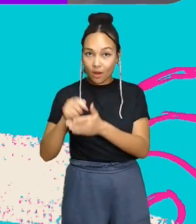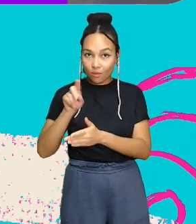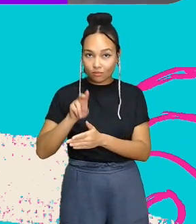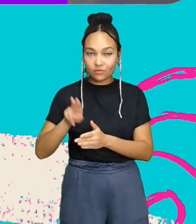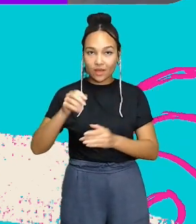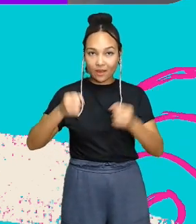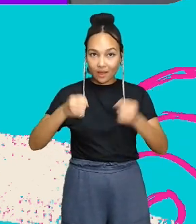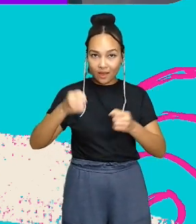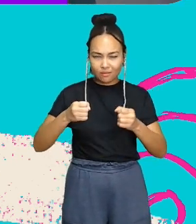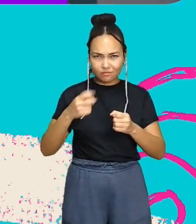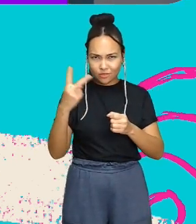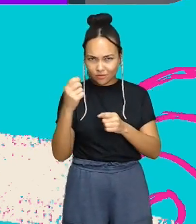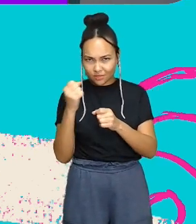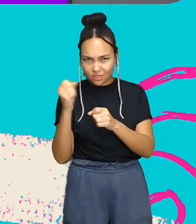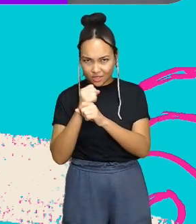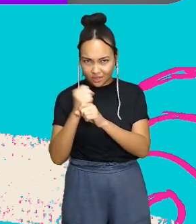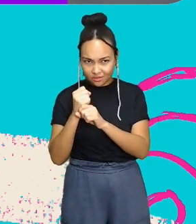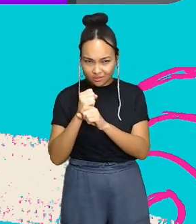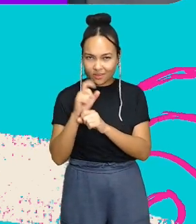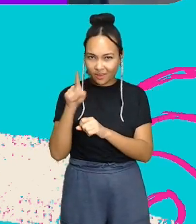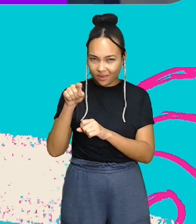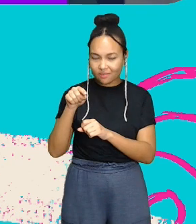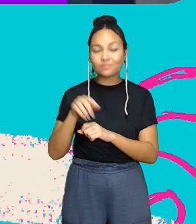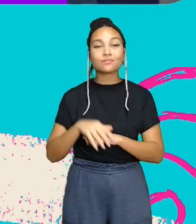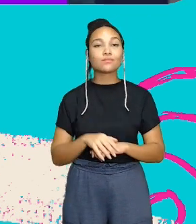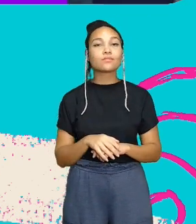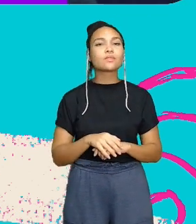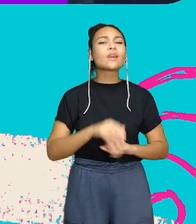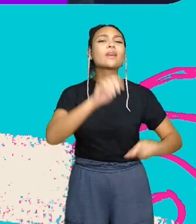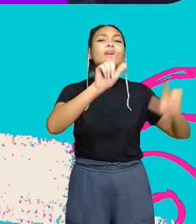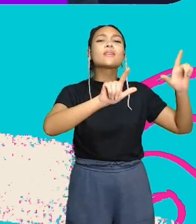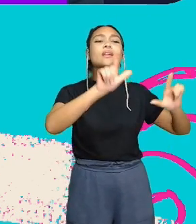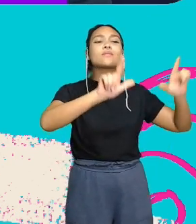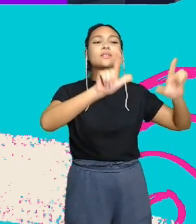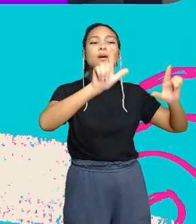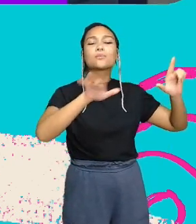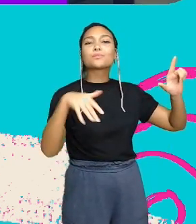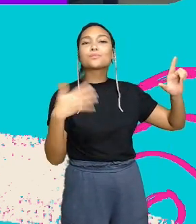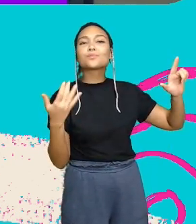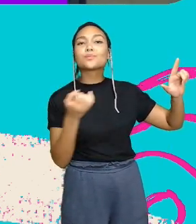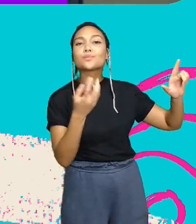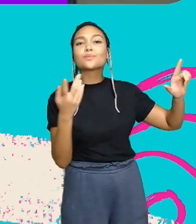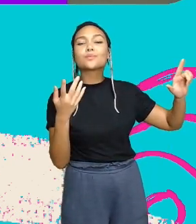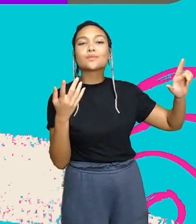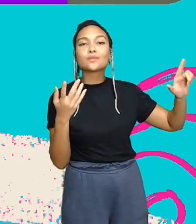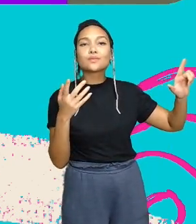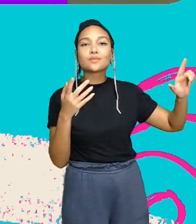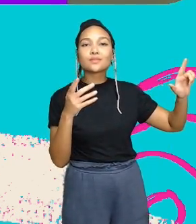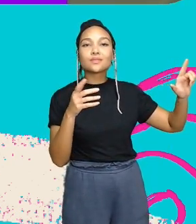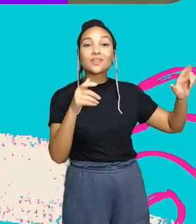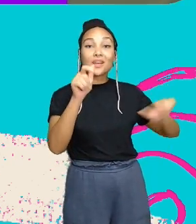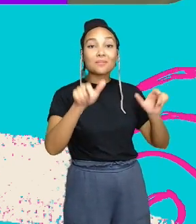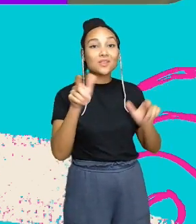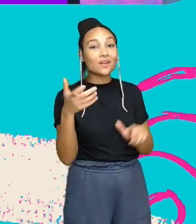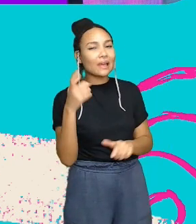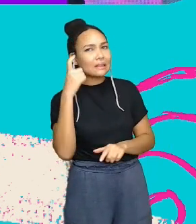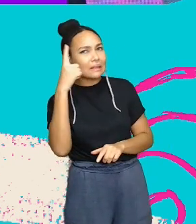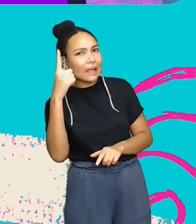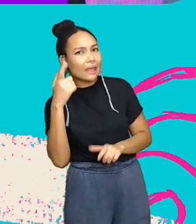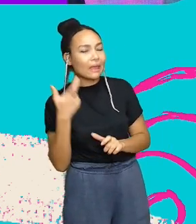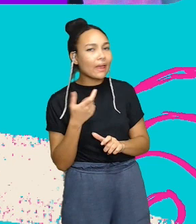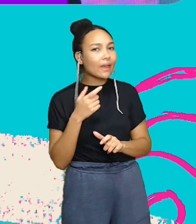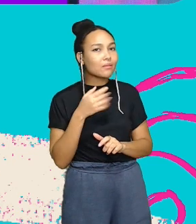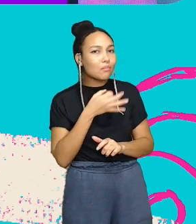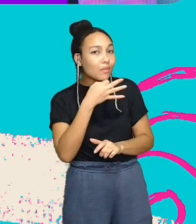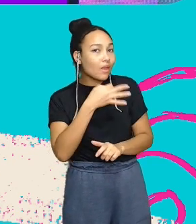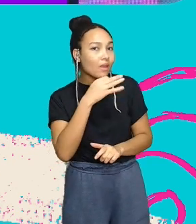20 anos? Legal. E para a televisão, gente? Vamos lá. Alguém tem alguma ideia?